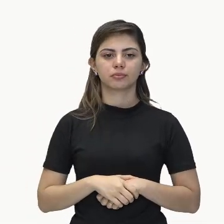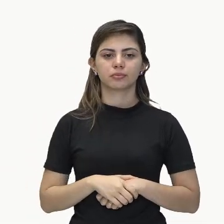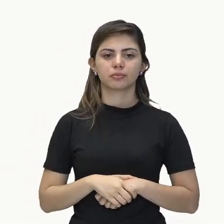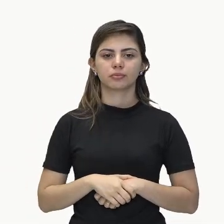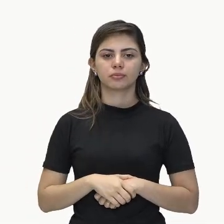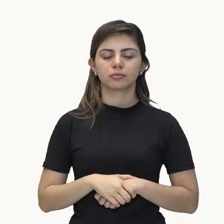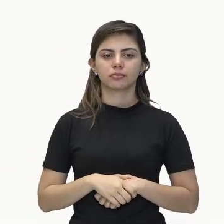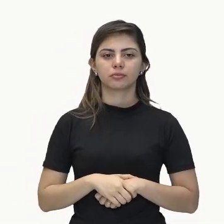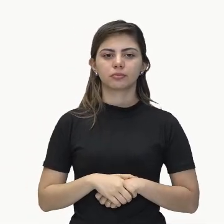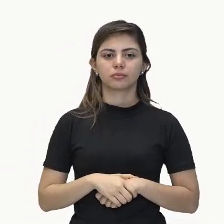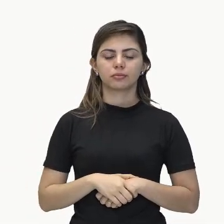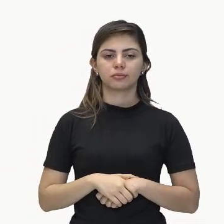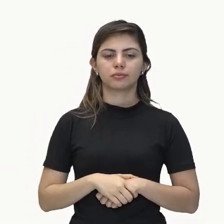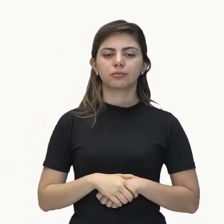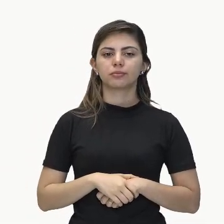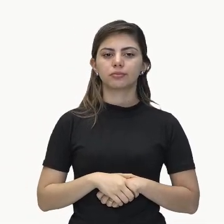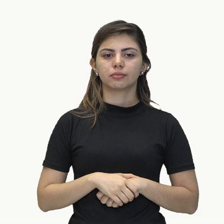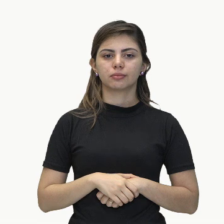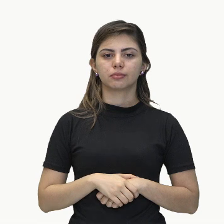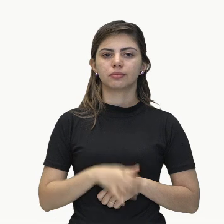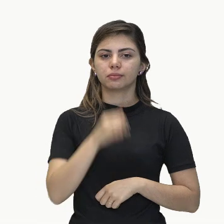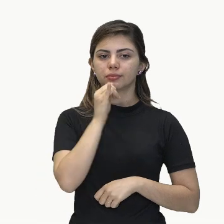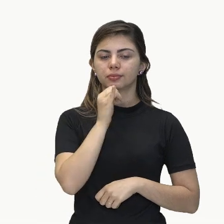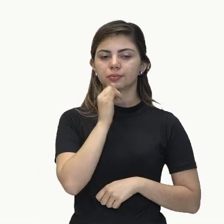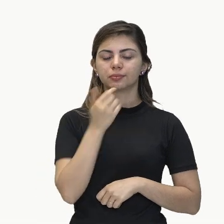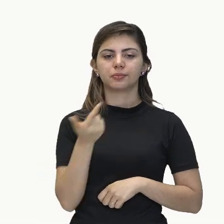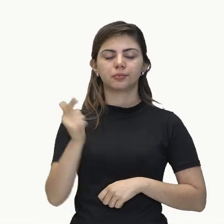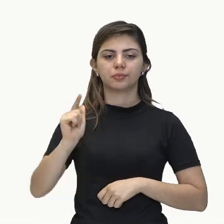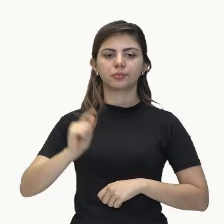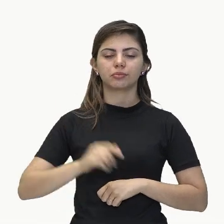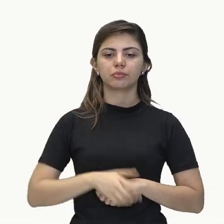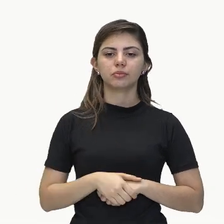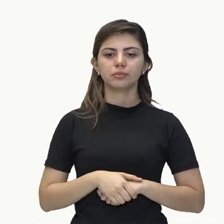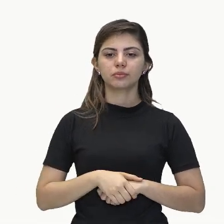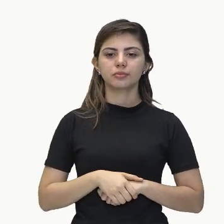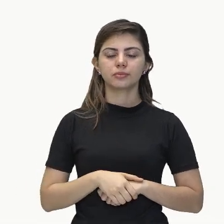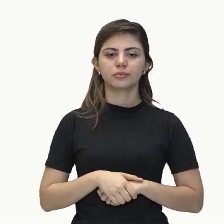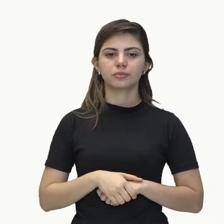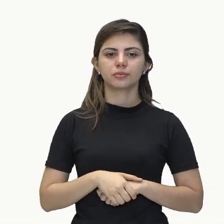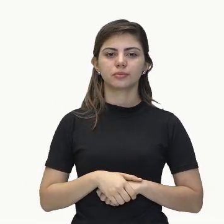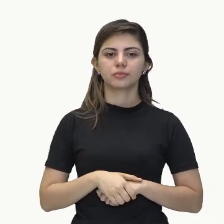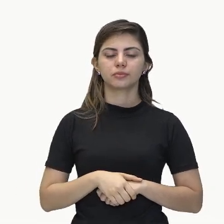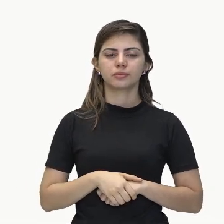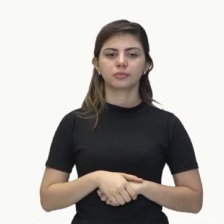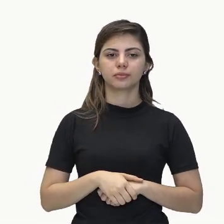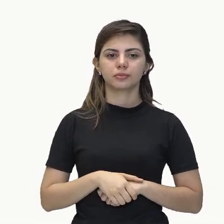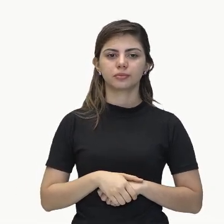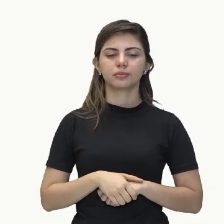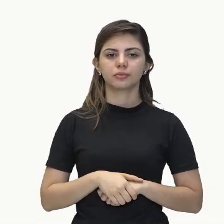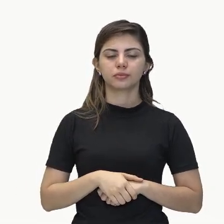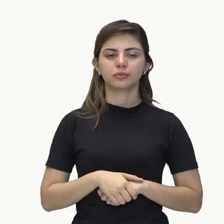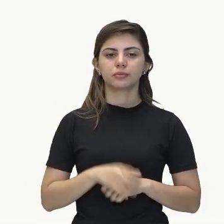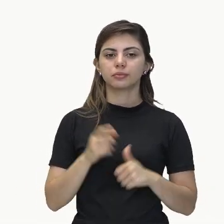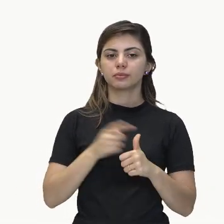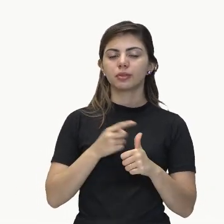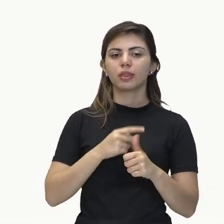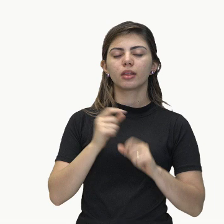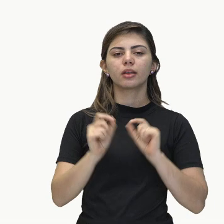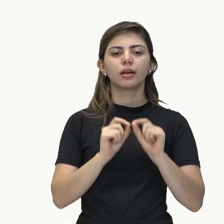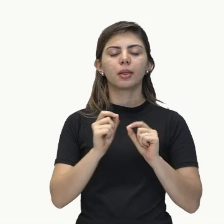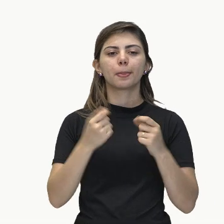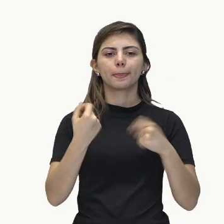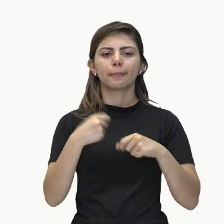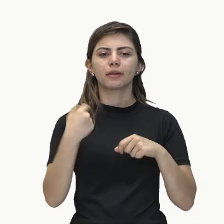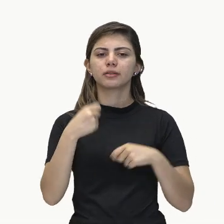Vamos aqui ver mais um sistema. Ó, primeiro passo, tá? Identificar se há